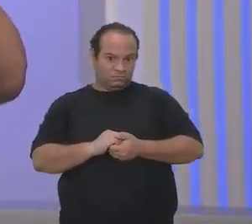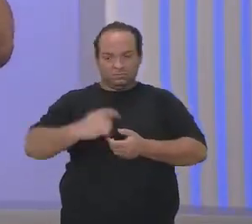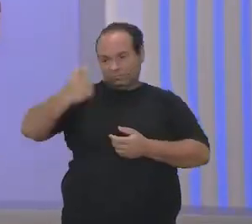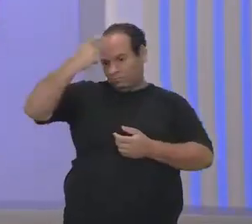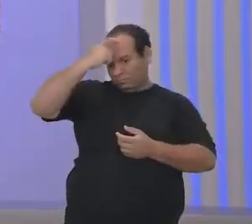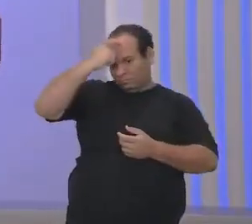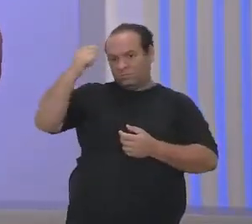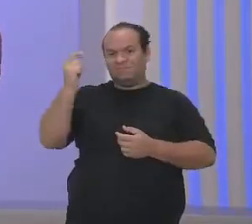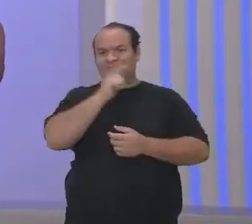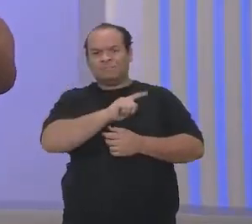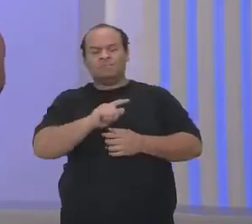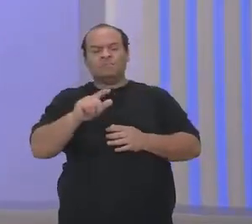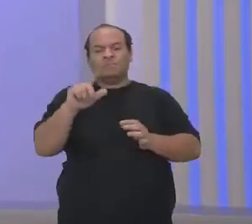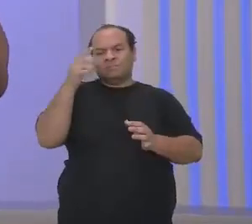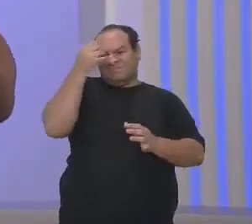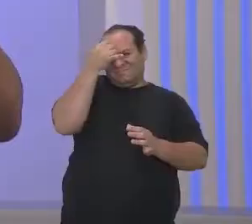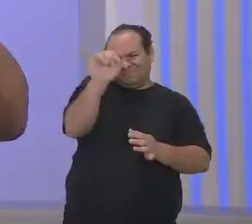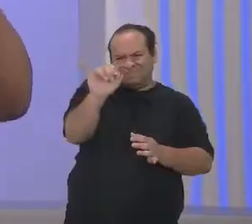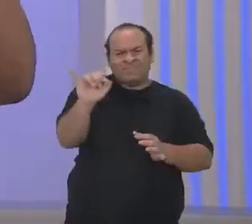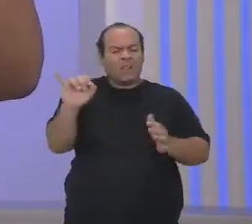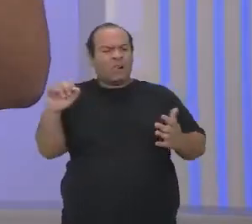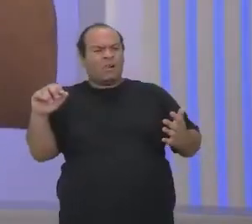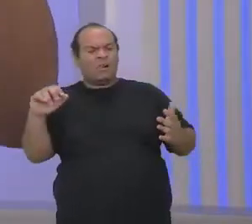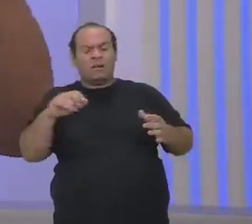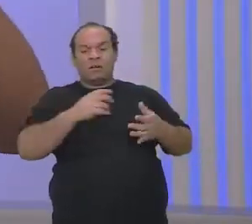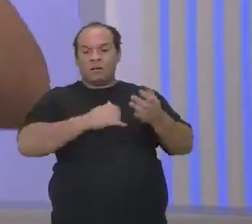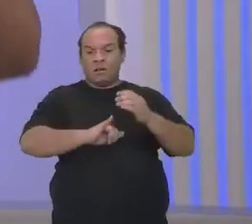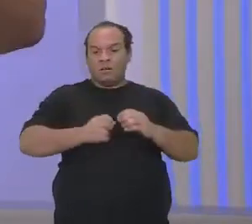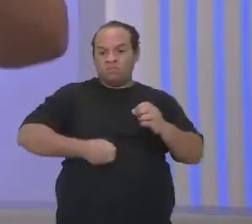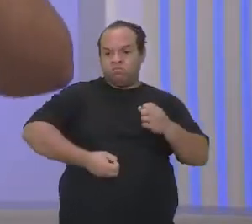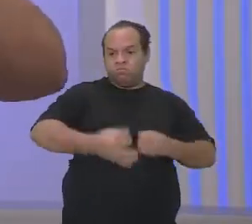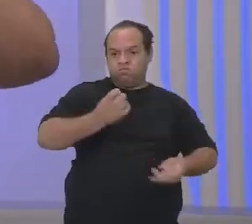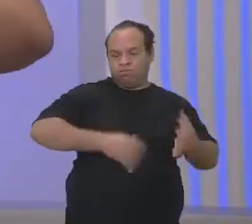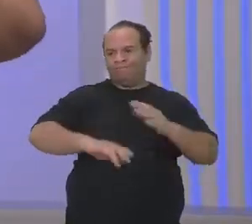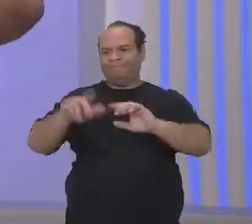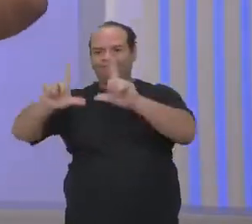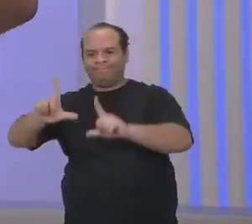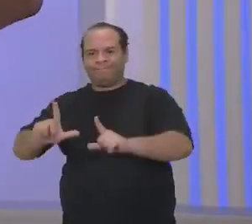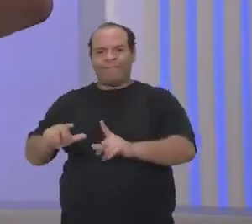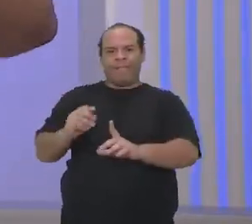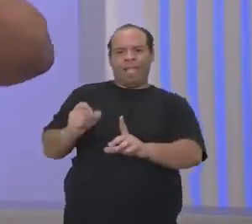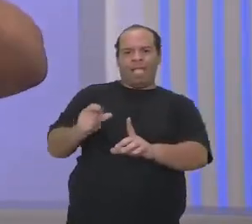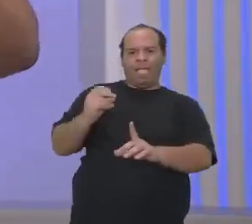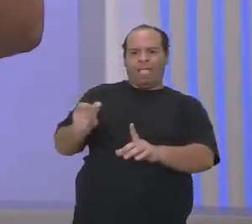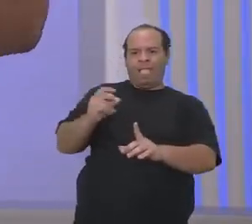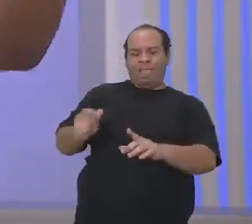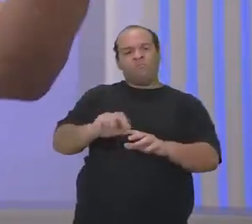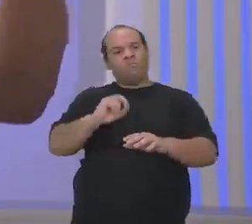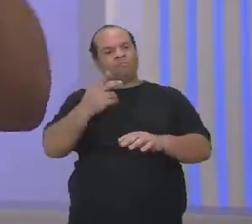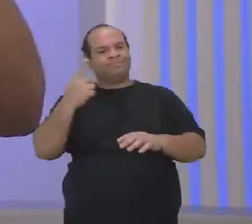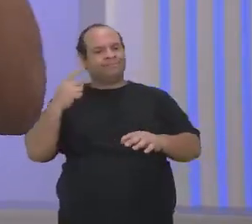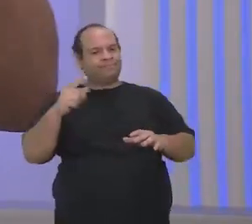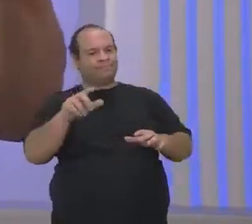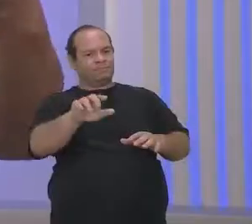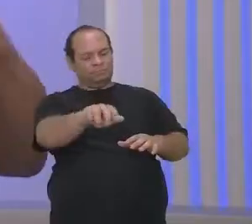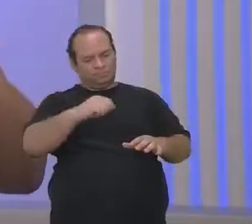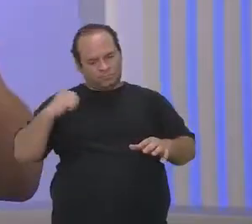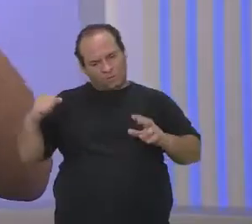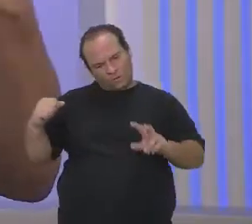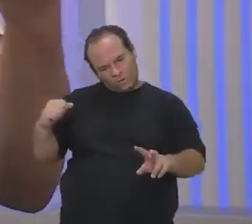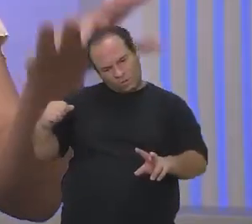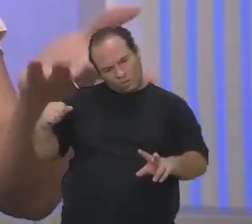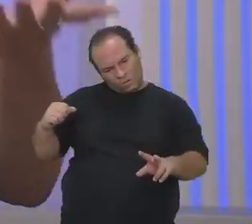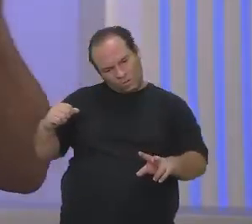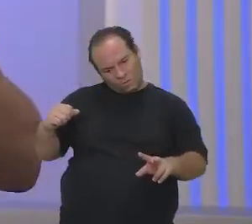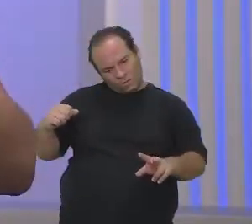não ter gasto energético à toa, né? Não deixar TV ligada, ficar olhando e refletindo na frente da